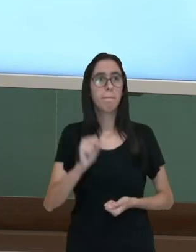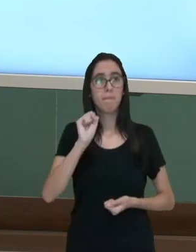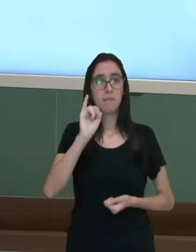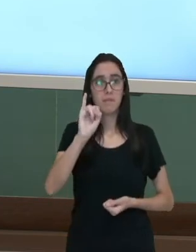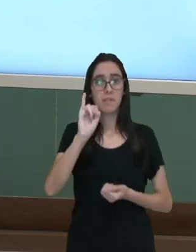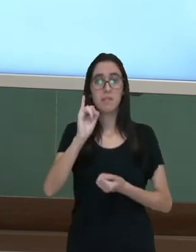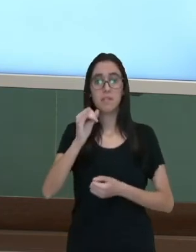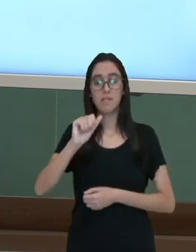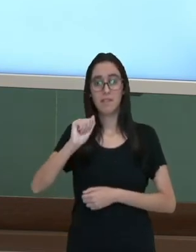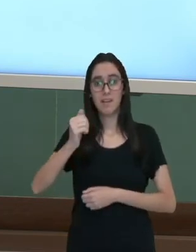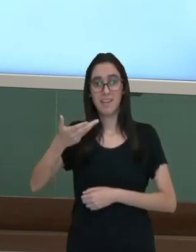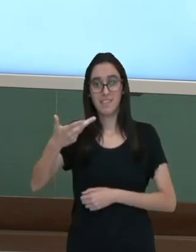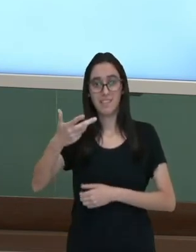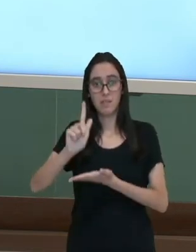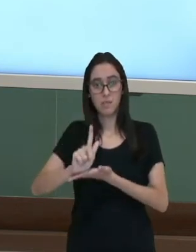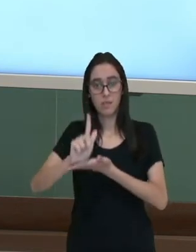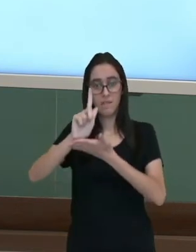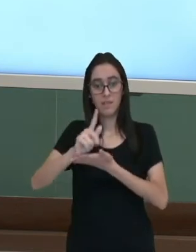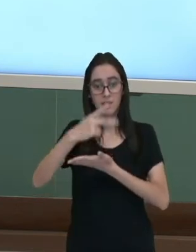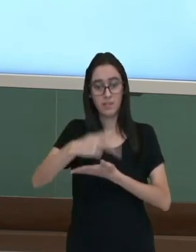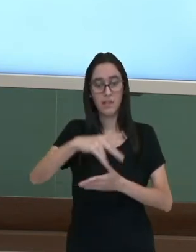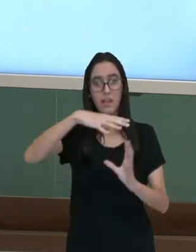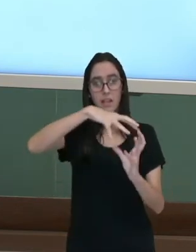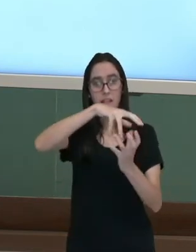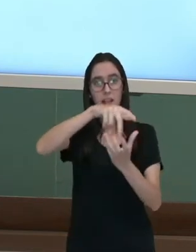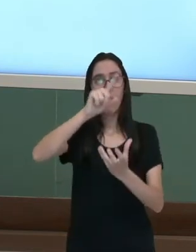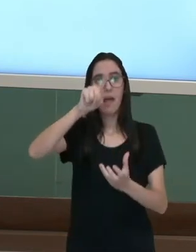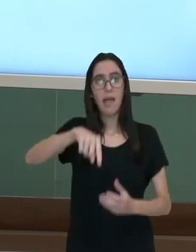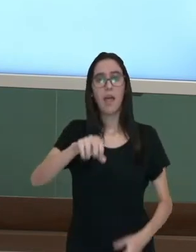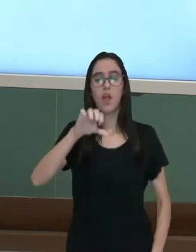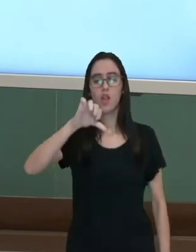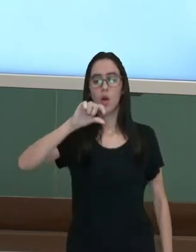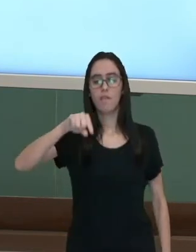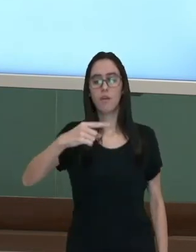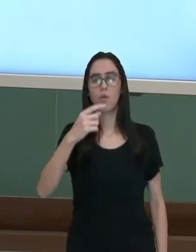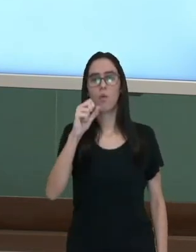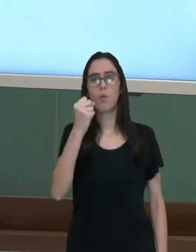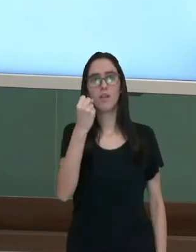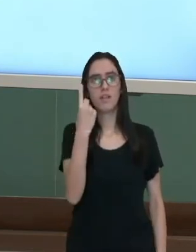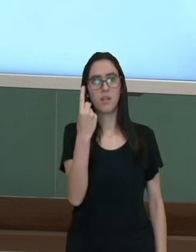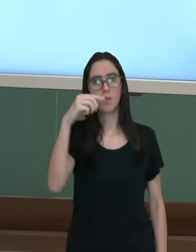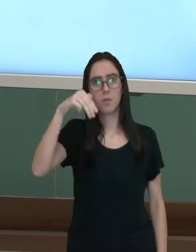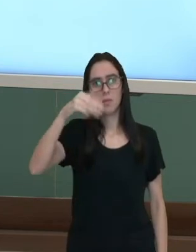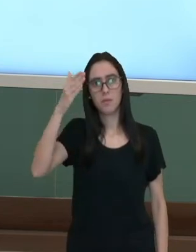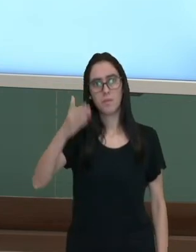Terra é de 9,81 metros por segundo e lá na Estação Espacial Internacional é de